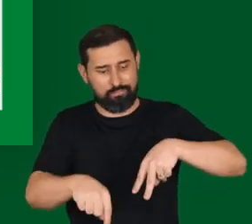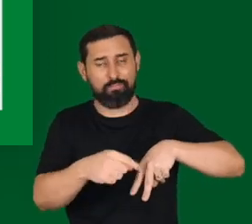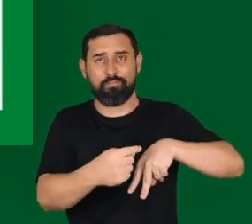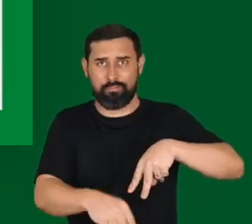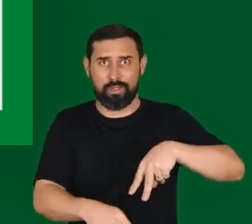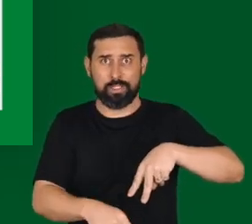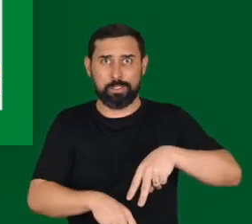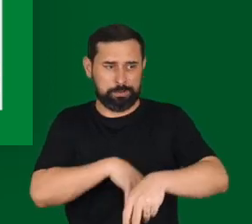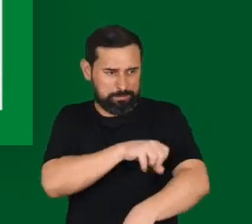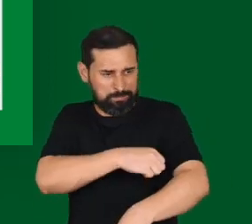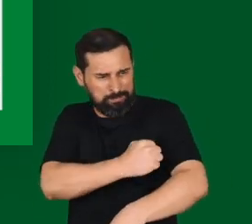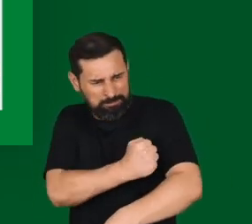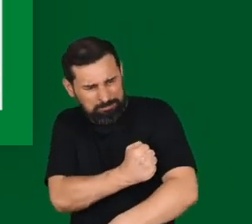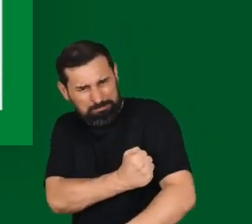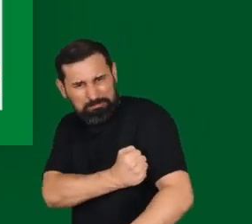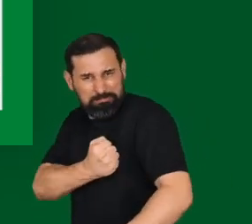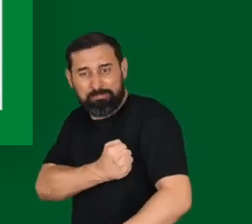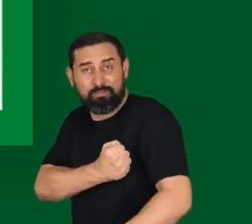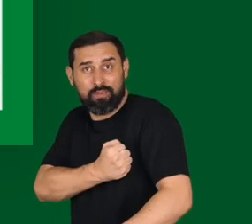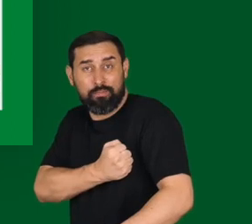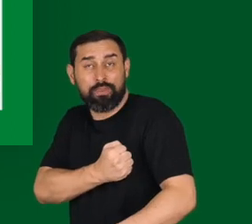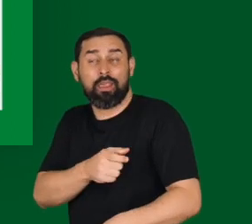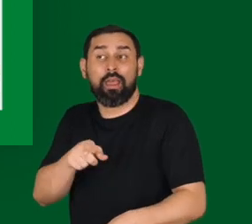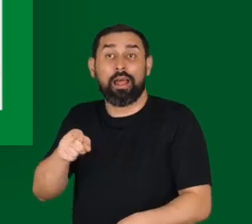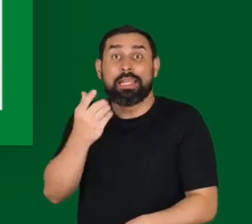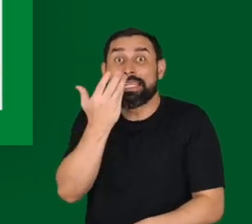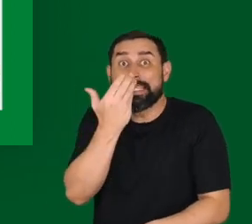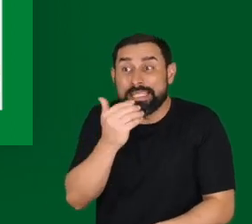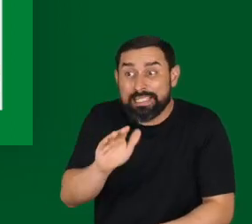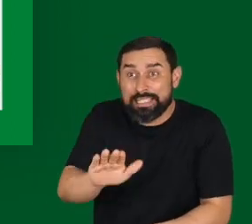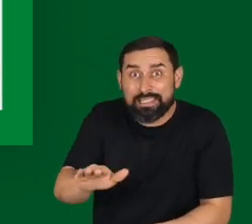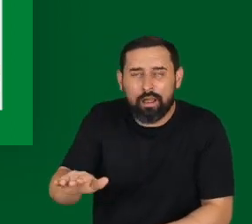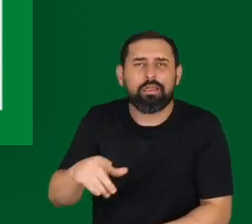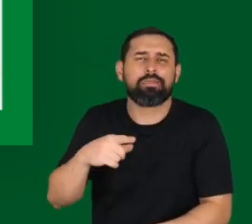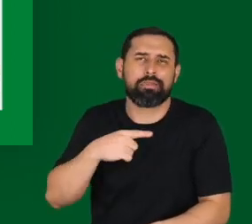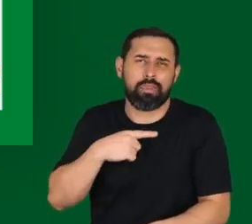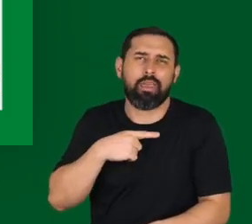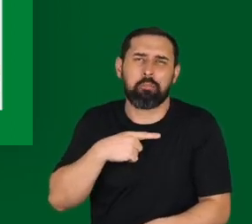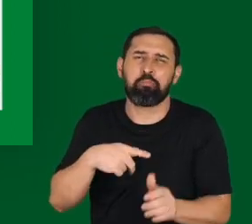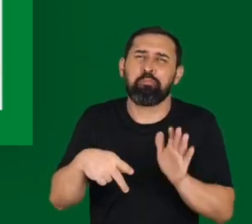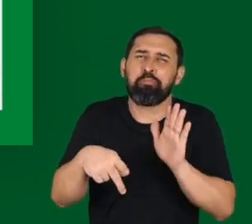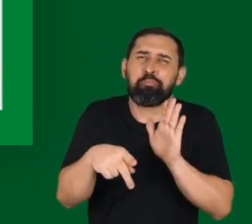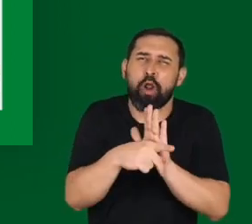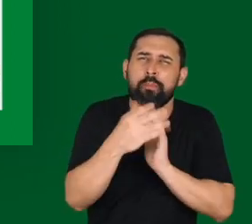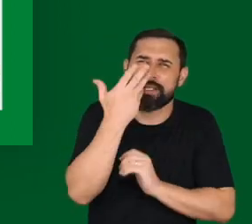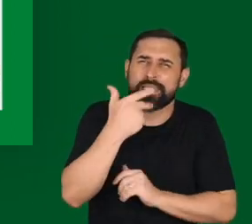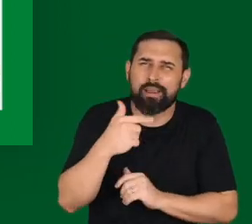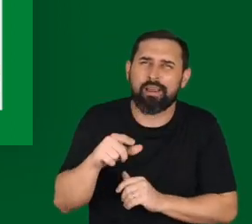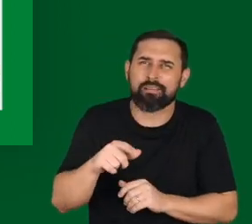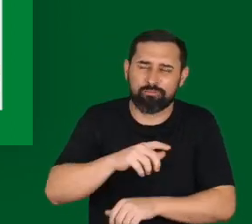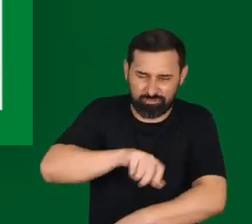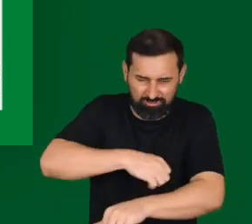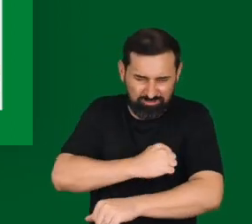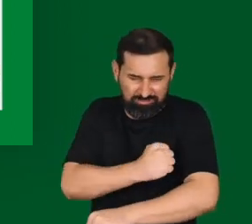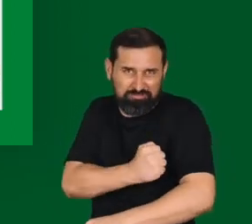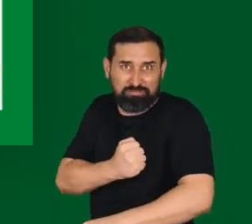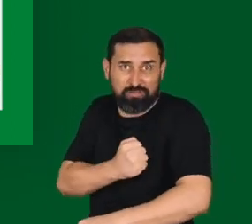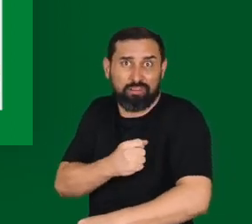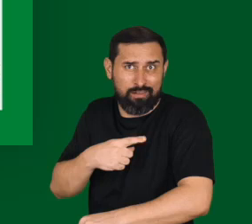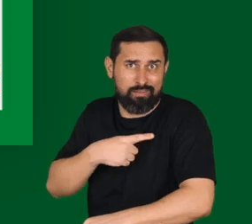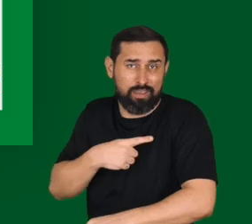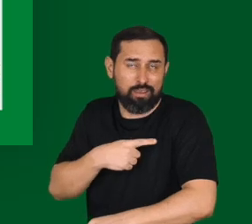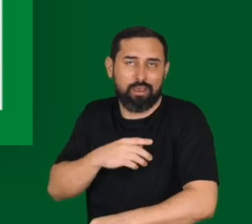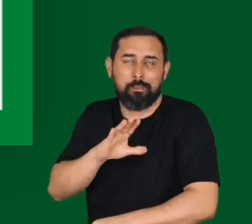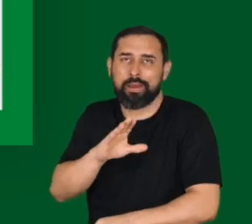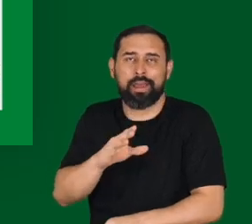superiores e inferiores, né, a gente pode utilizar esse torniquete. Na criança, a gente tem o torniquete pediátrico, porém, no SAMU aqui